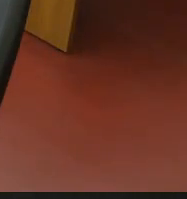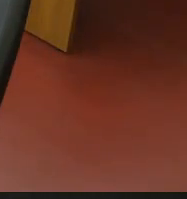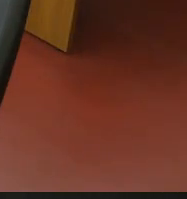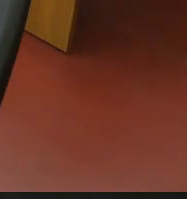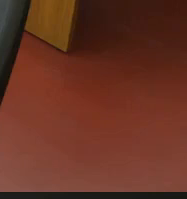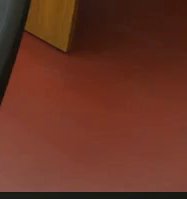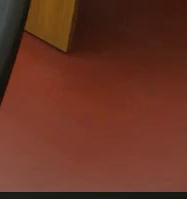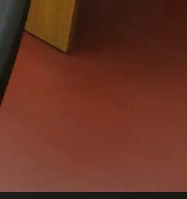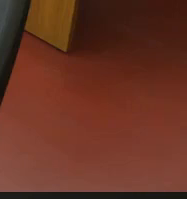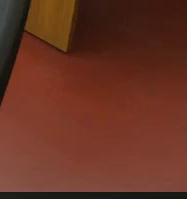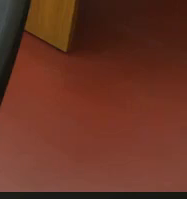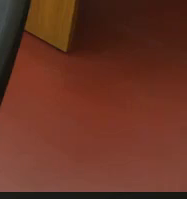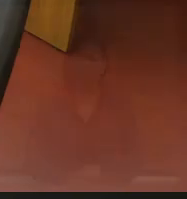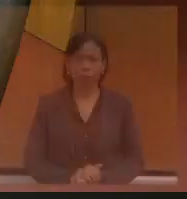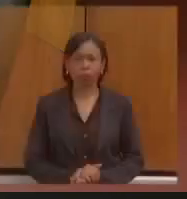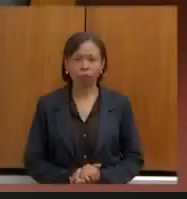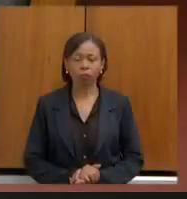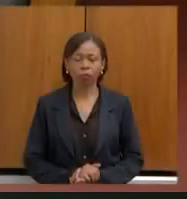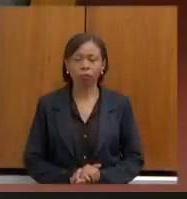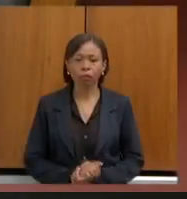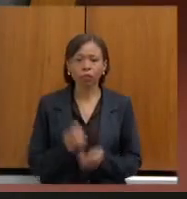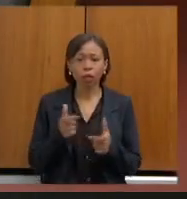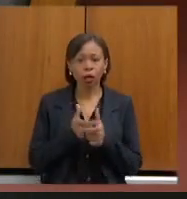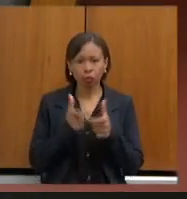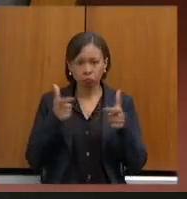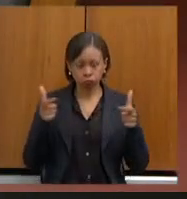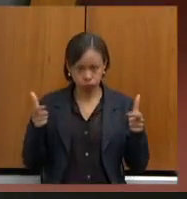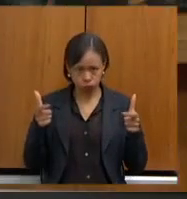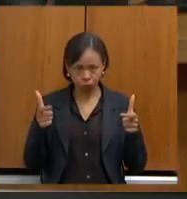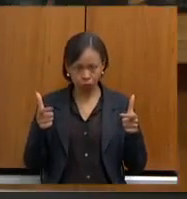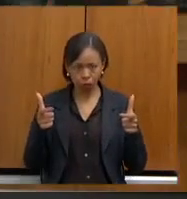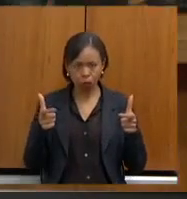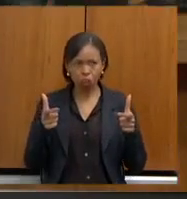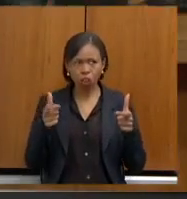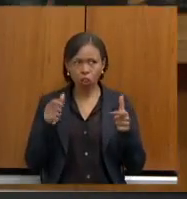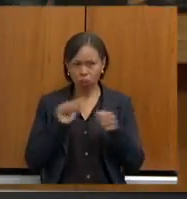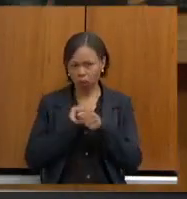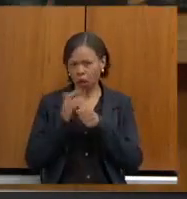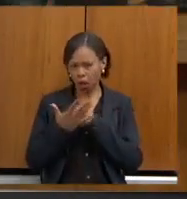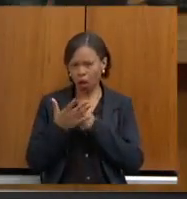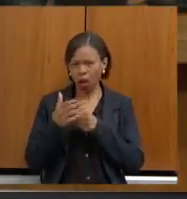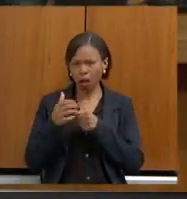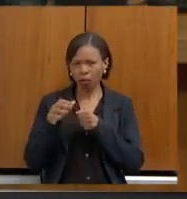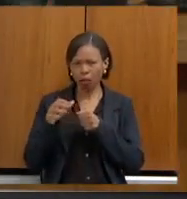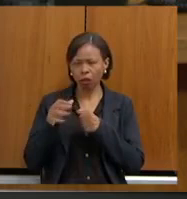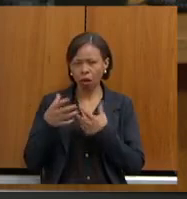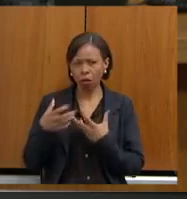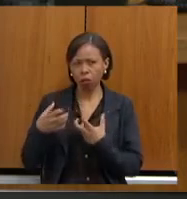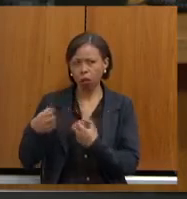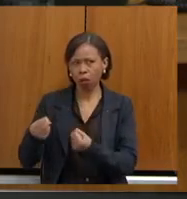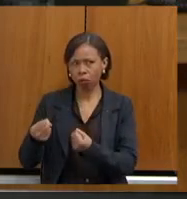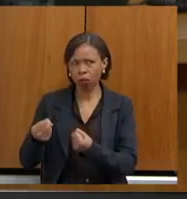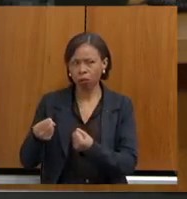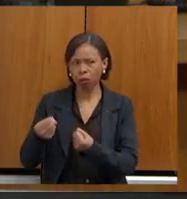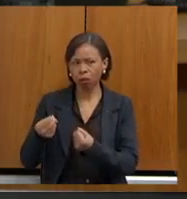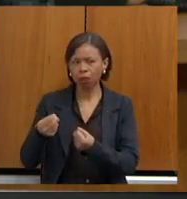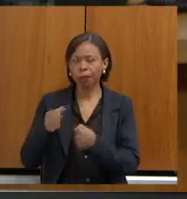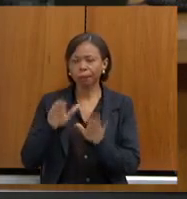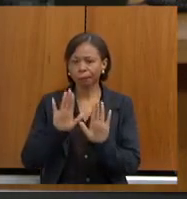eu vou falar especificamente aqui do das medidas protetivas nós tivemos um aumento